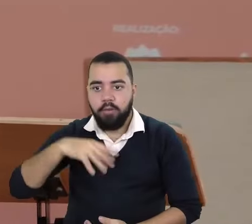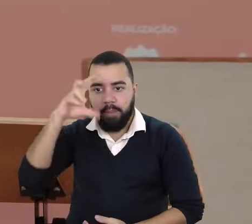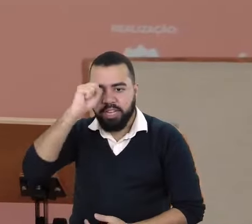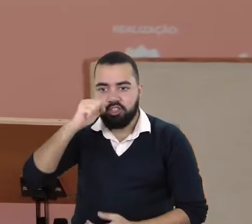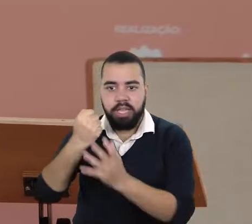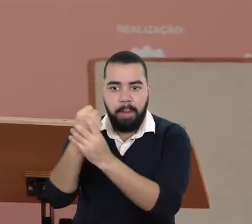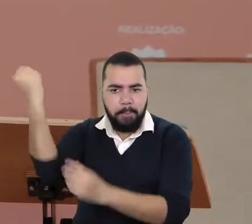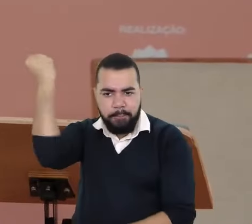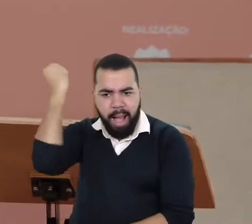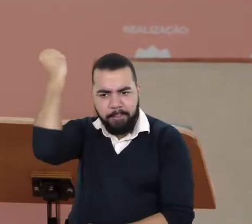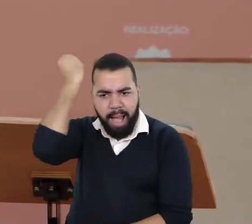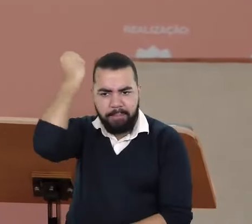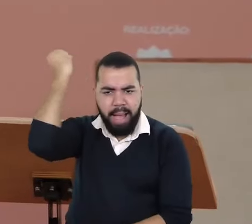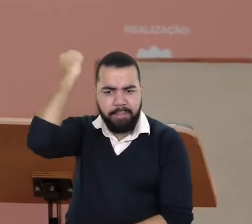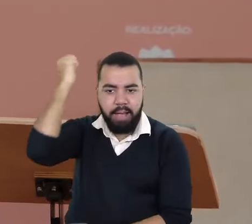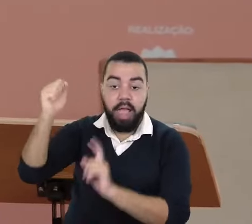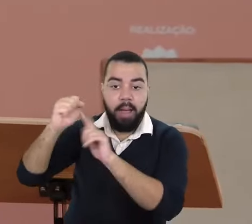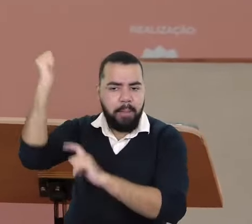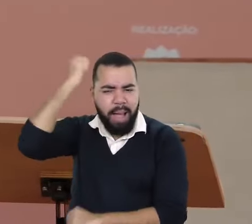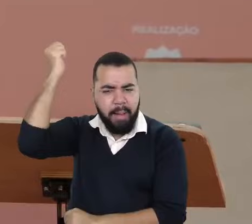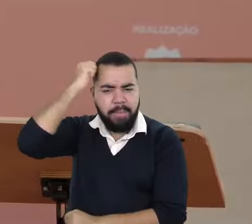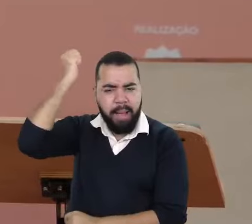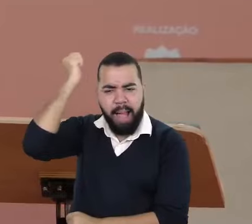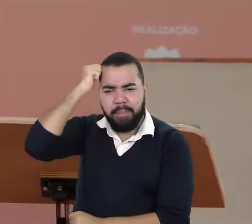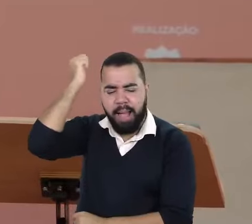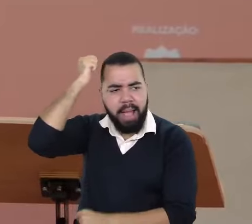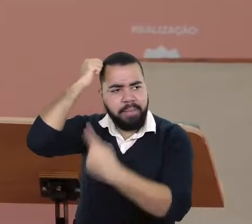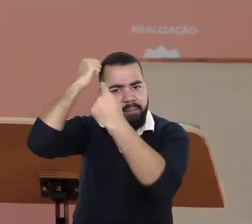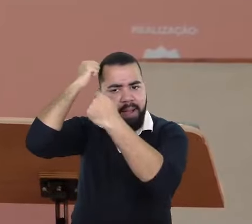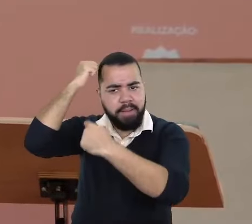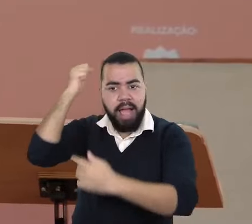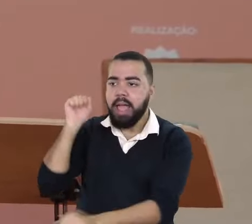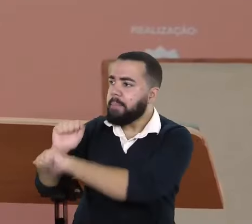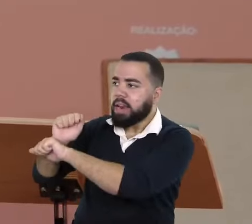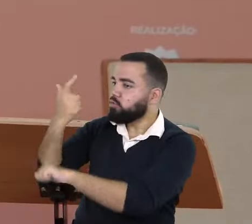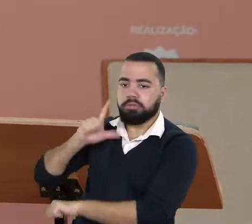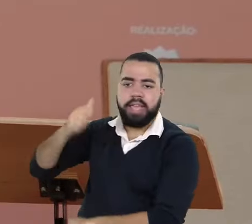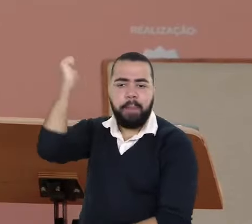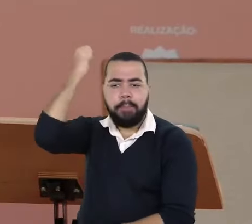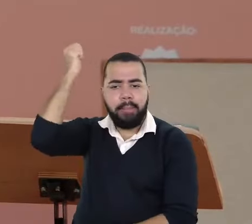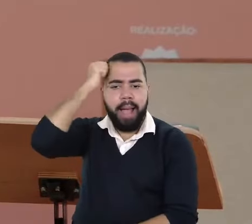não conseguia parar. Foi a forma que eu arrumei para me autorregular. Comecei a dar soco na minha cabeça.